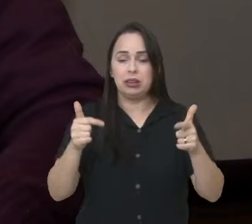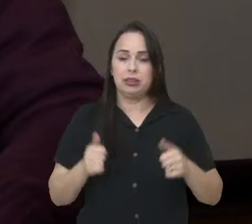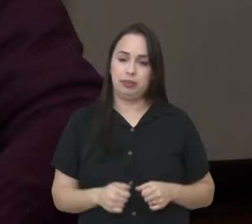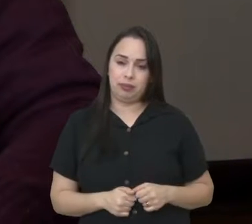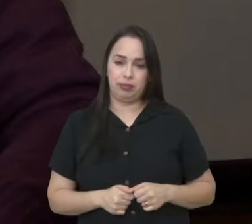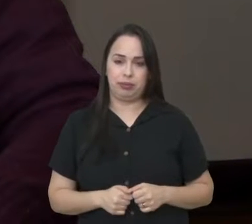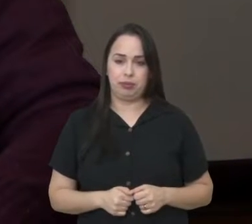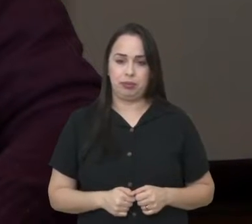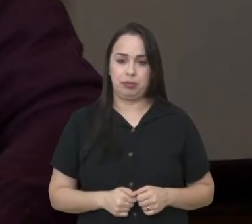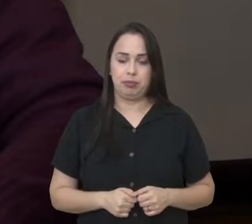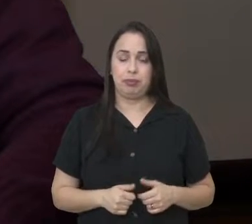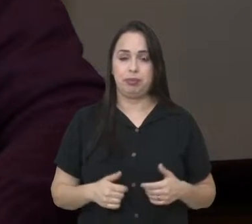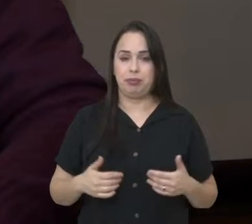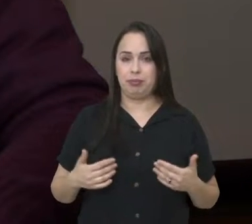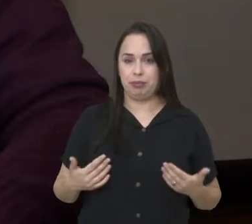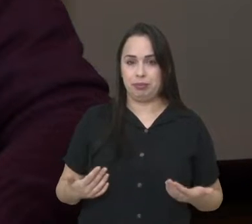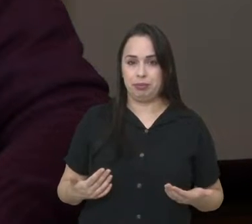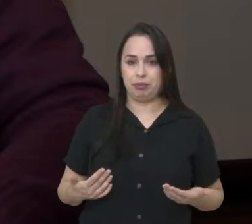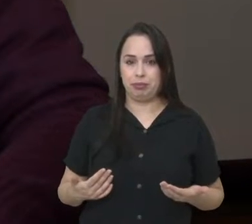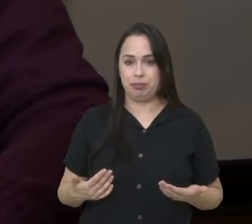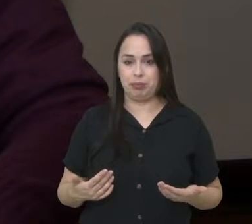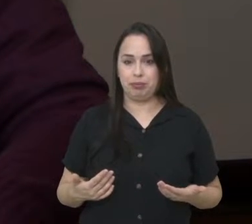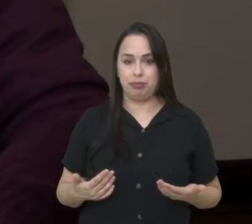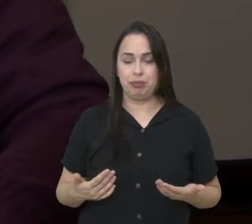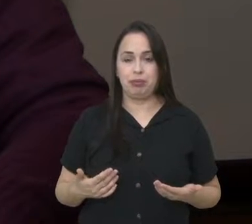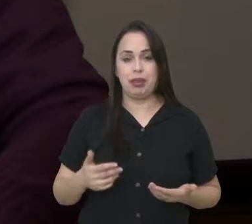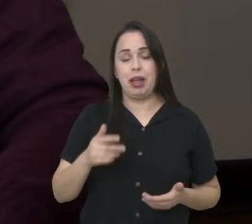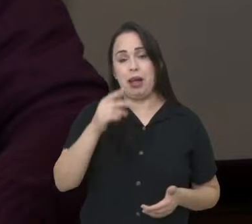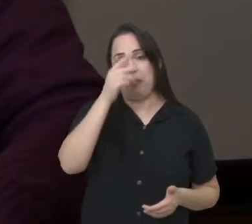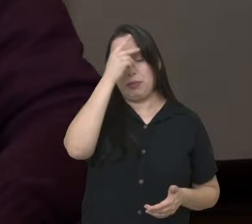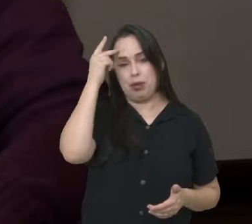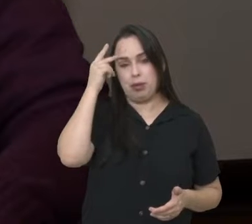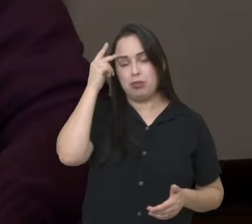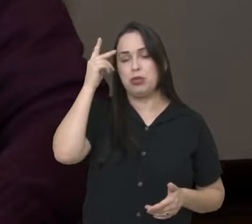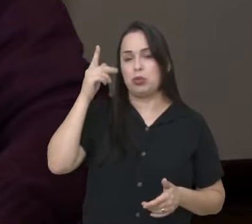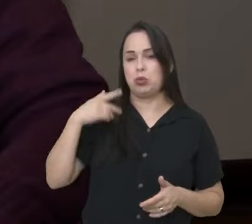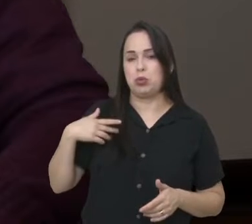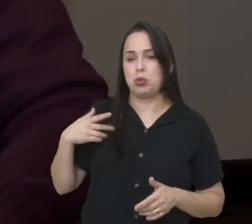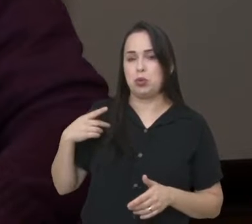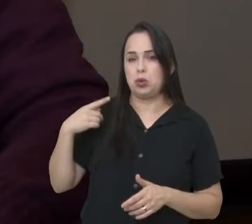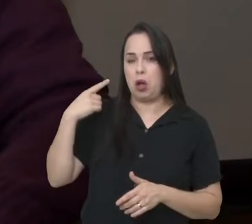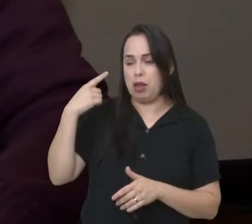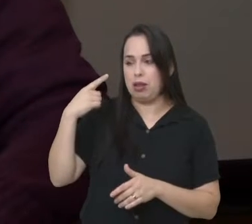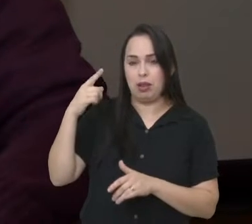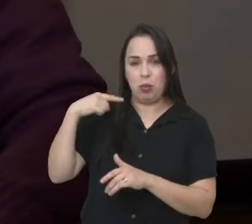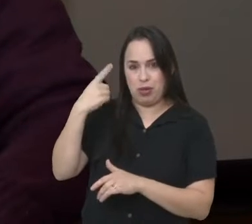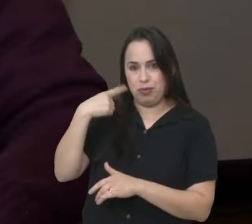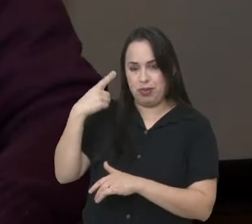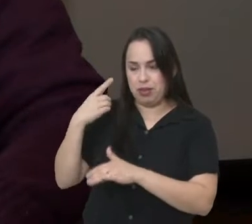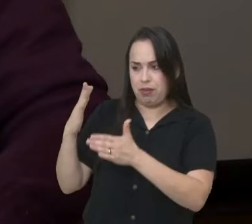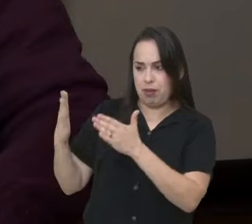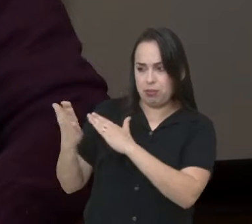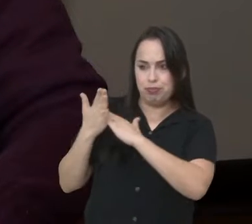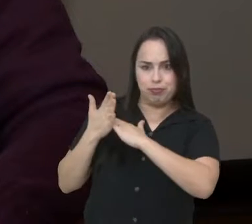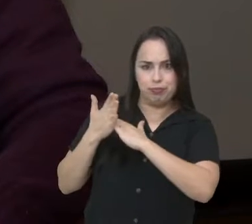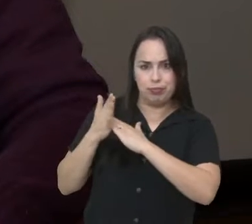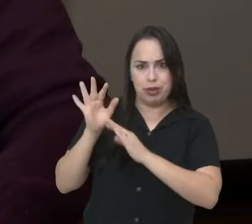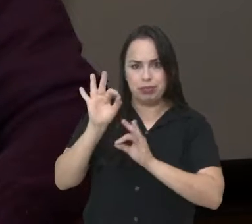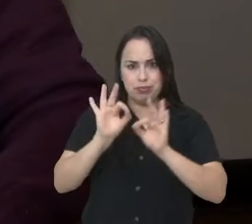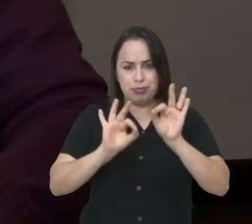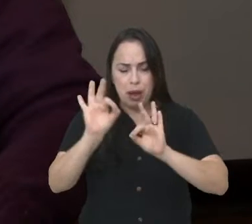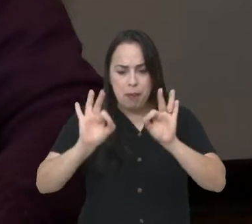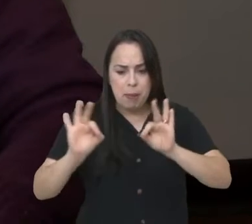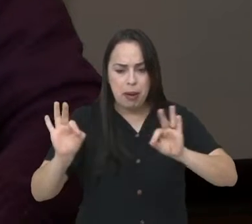Então, a pessoa, o advogado que estava mexendo para dividir os lotes, falou